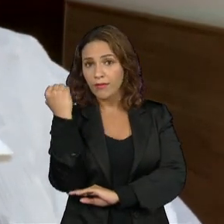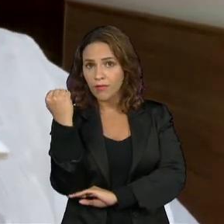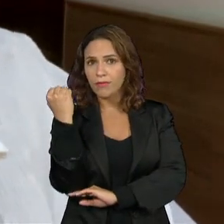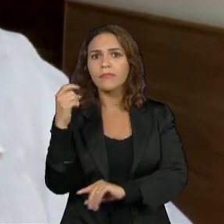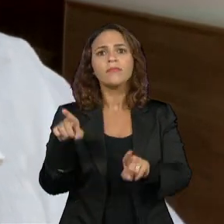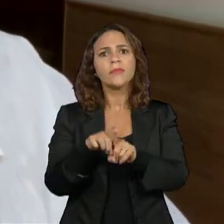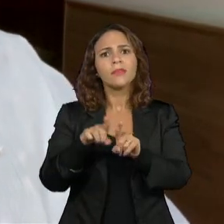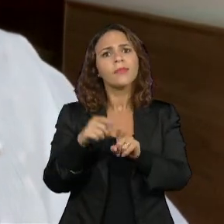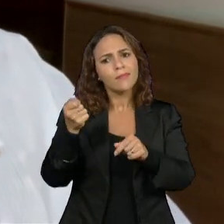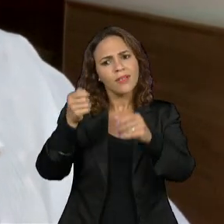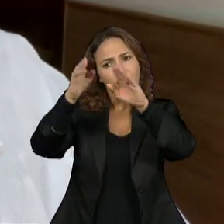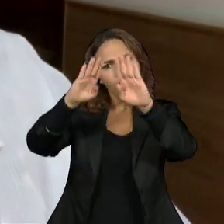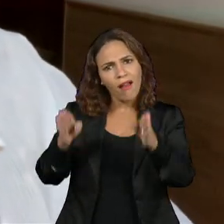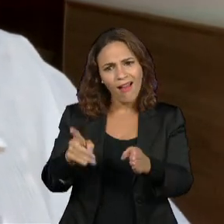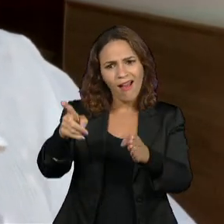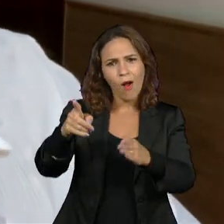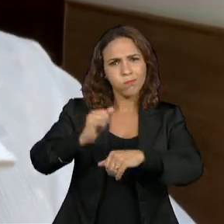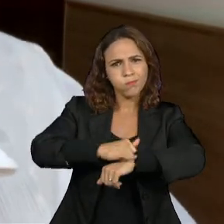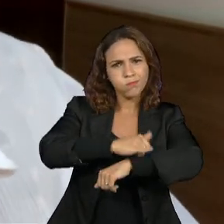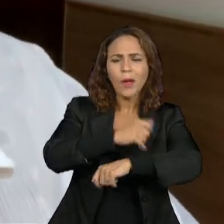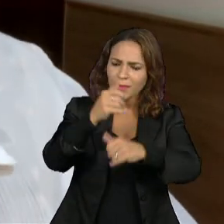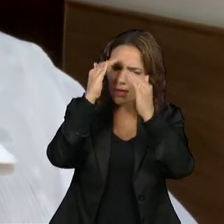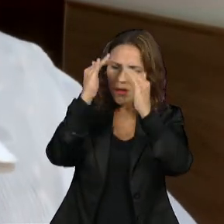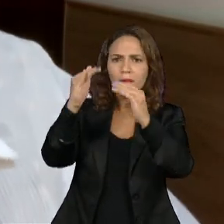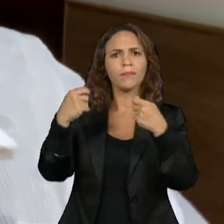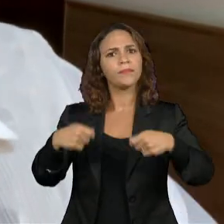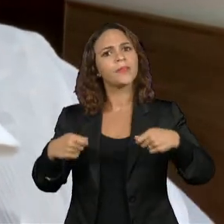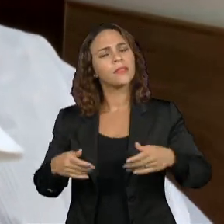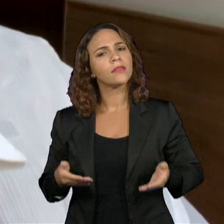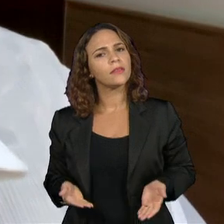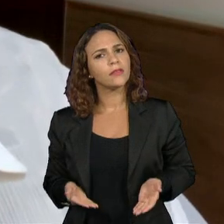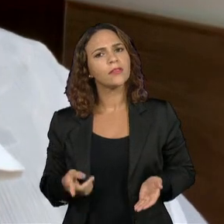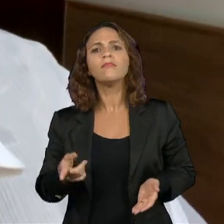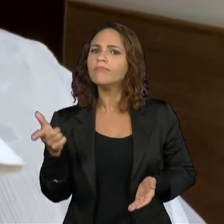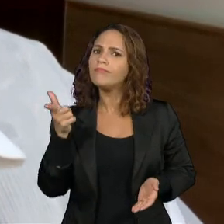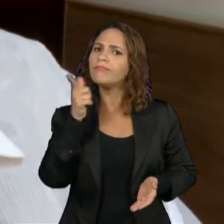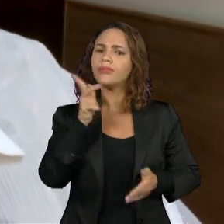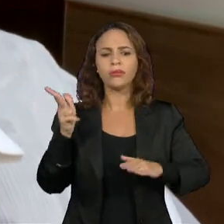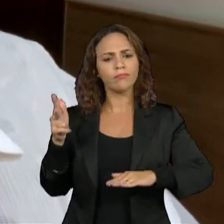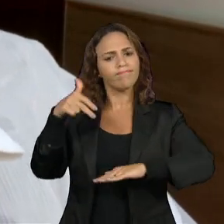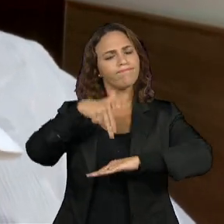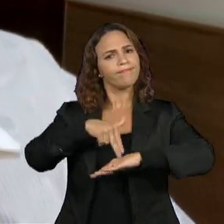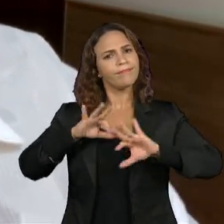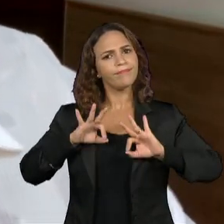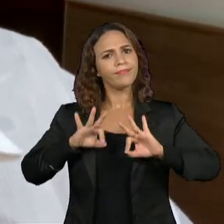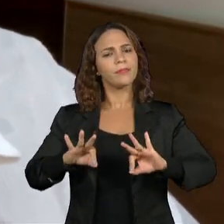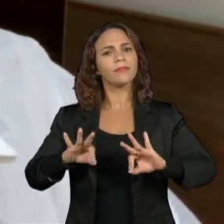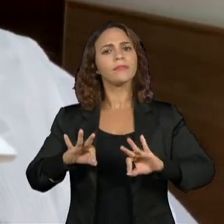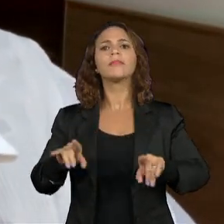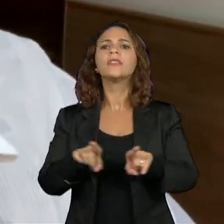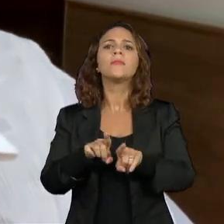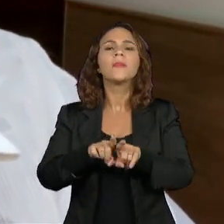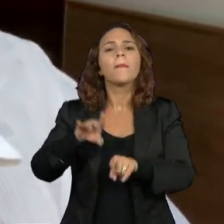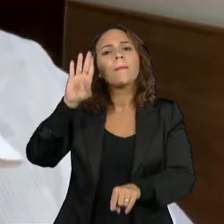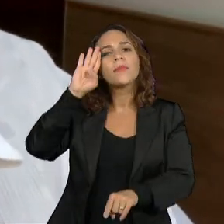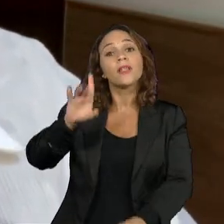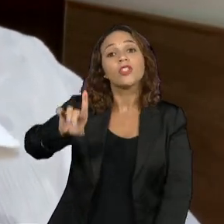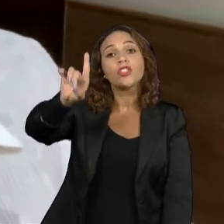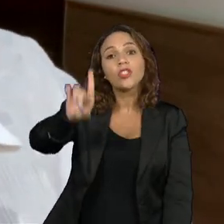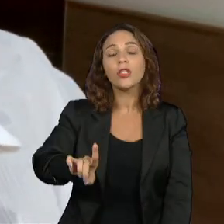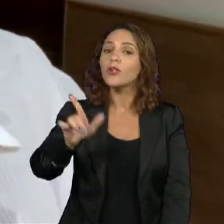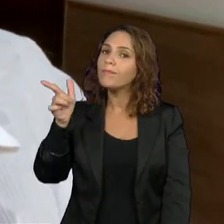corpo precisa ser respeitado, esse indivíduo precisa ser respeitado, conquistar sua dignidade e obter principalmente seus